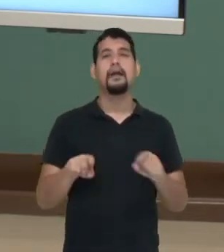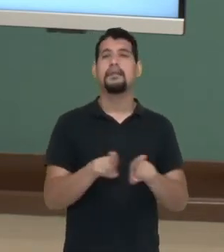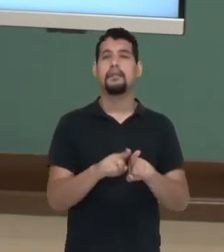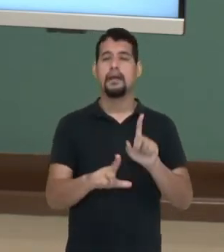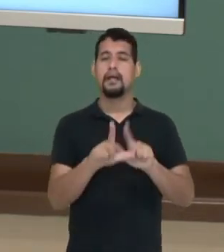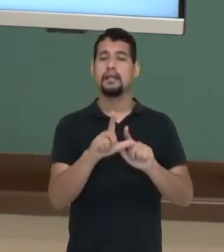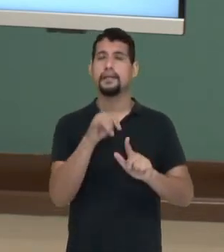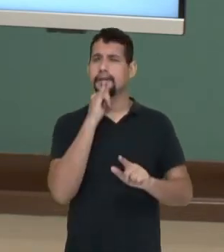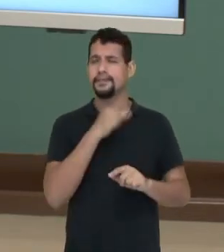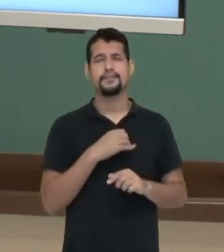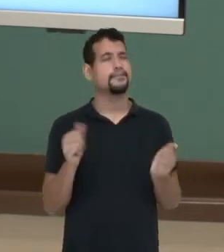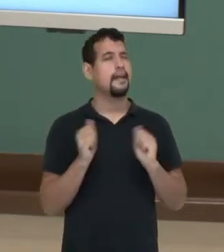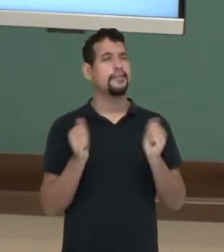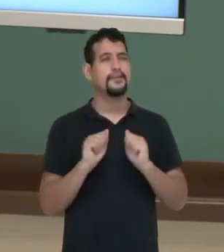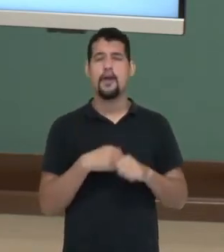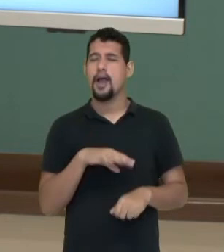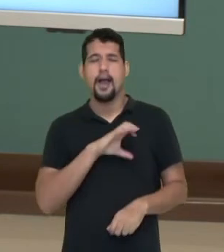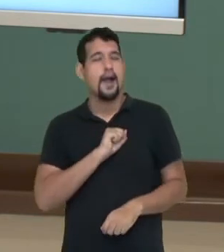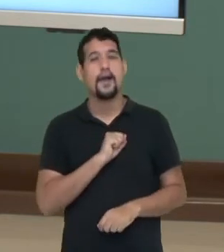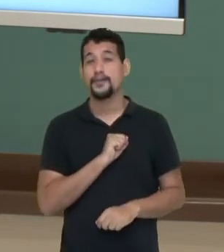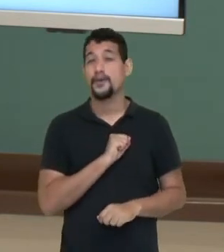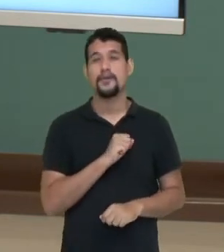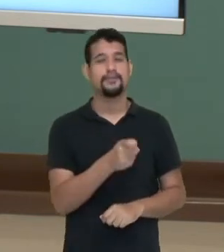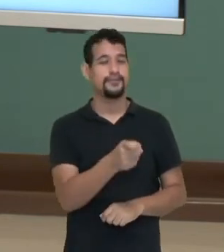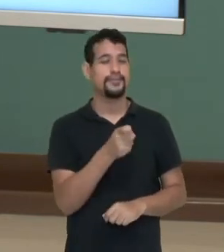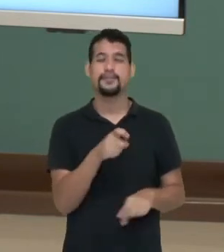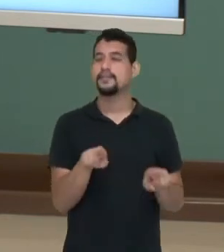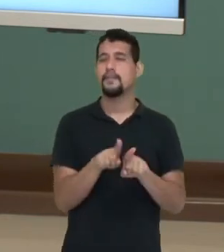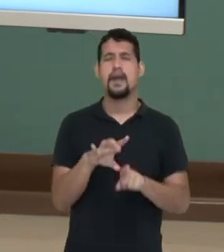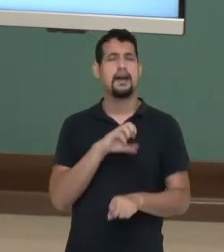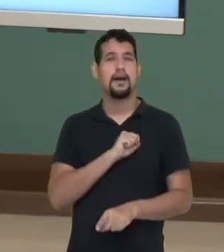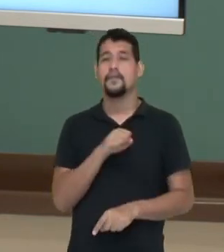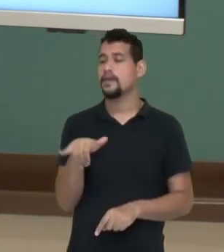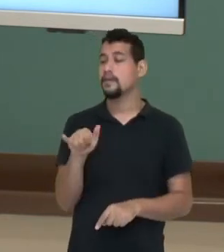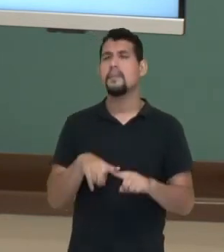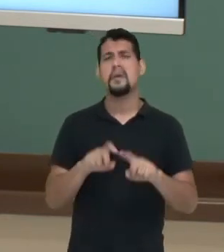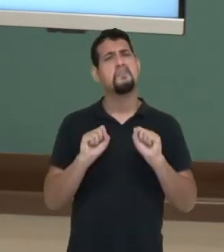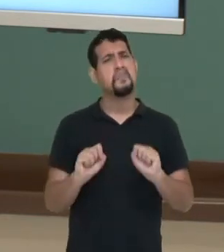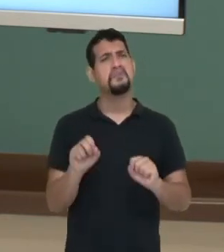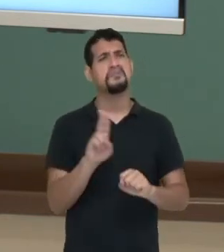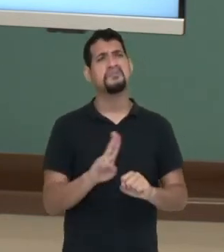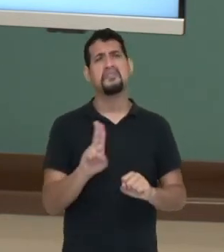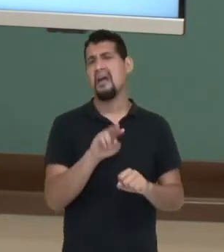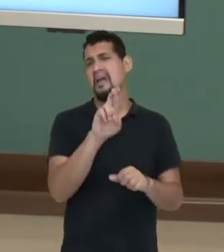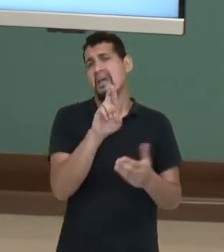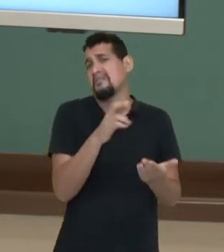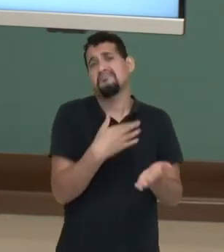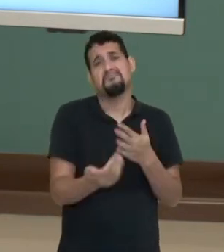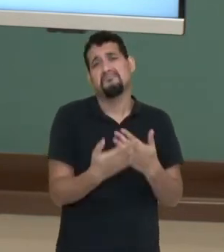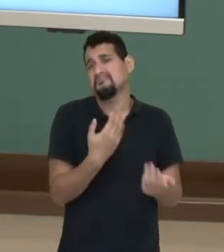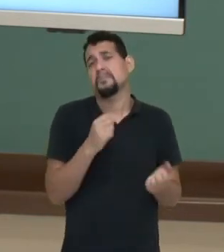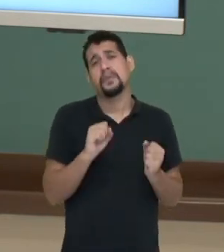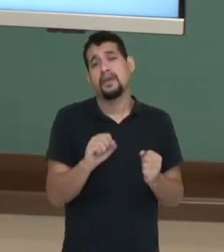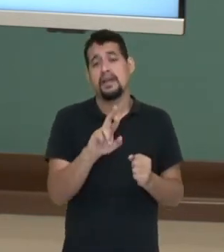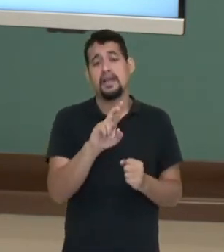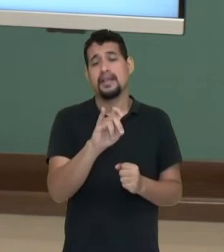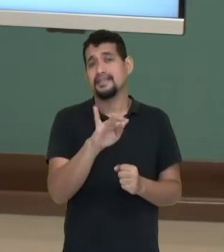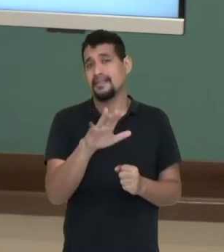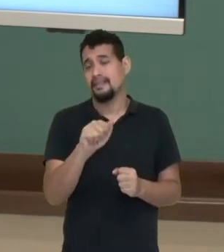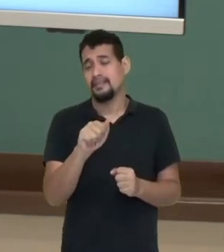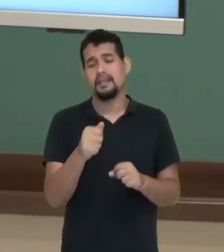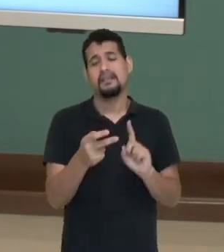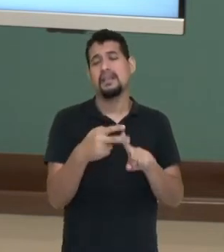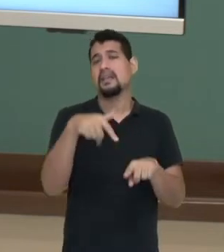aqui, ó. Gente, eu gosto muito do X e do Y, mas se você quiser colocar R de receitas e, por exemplo,